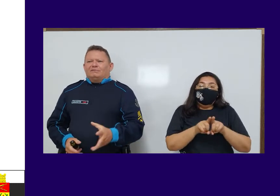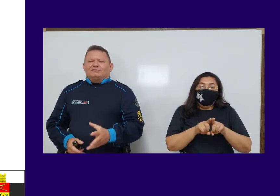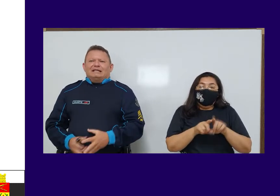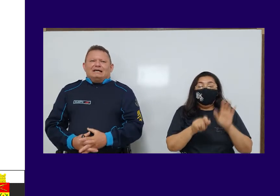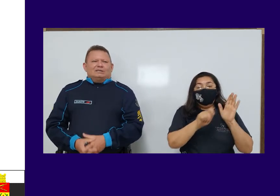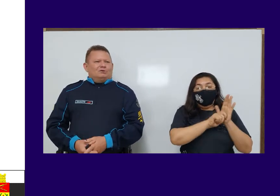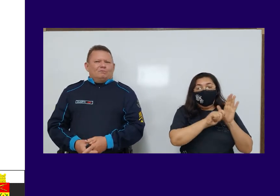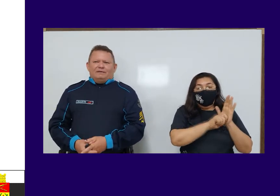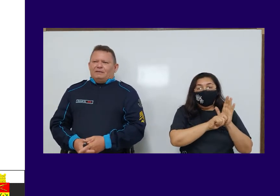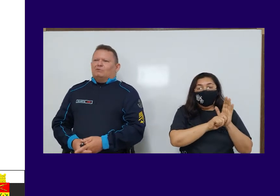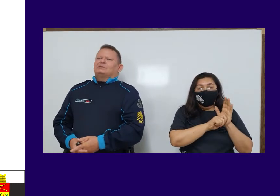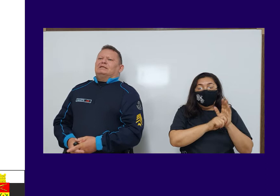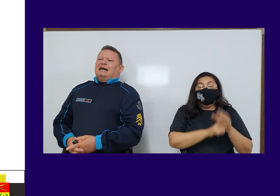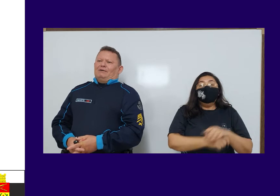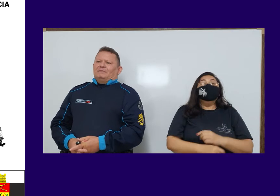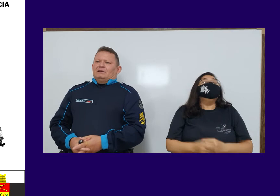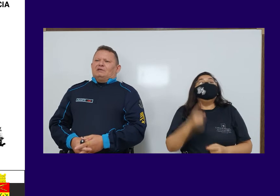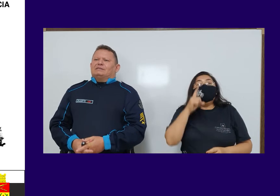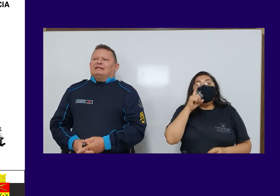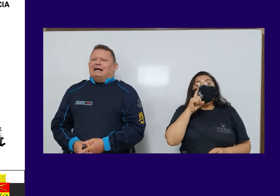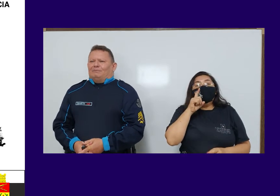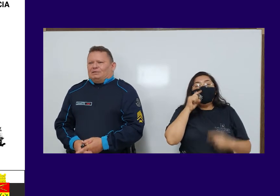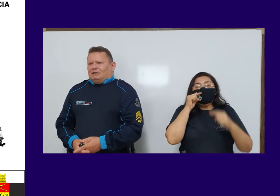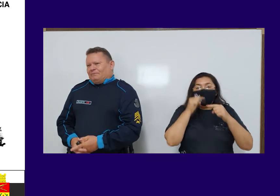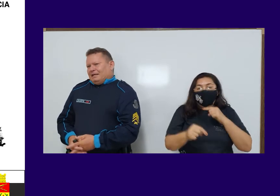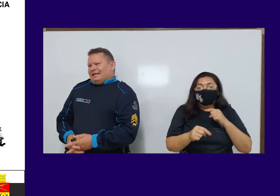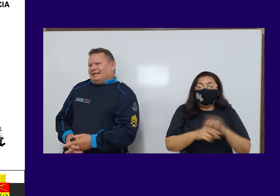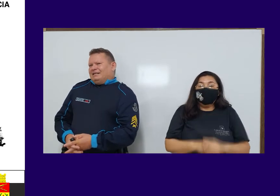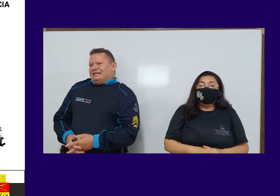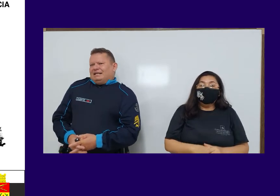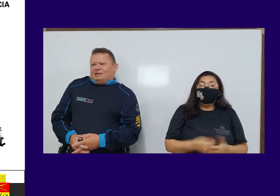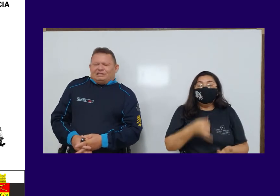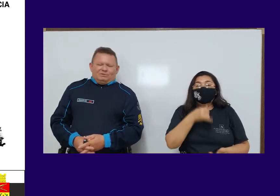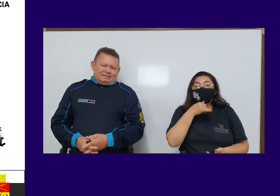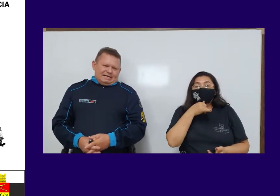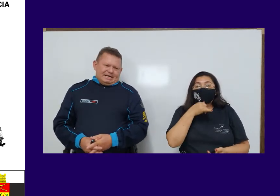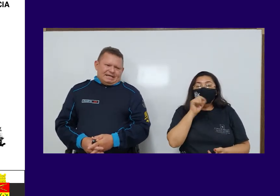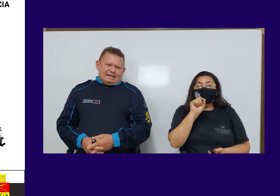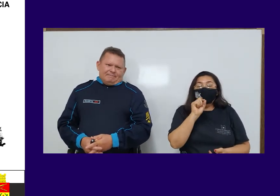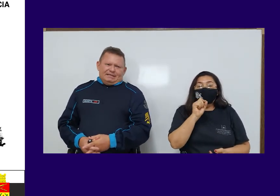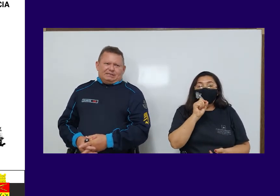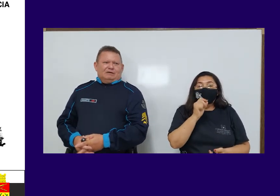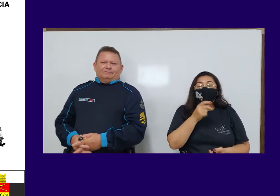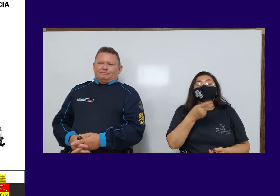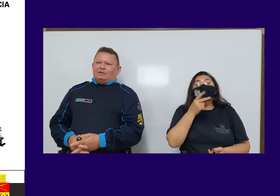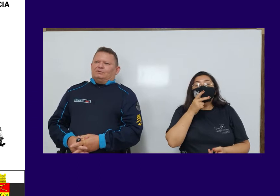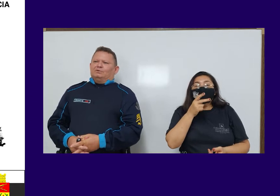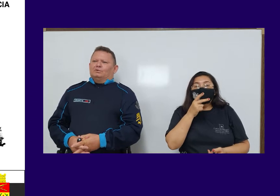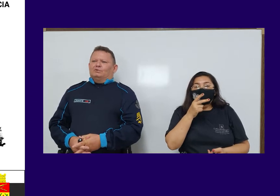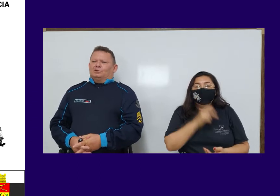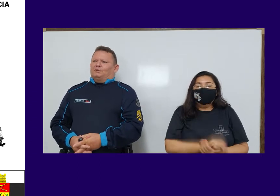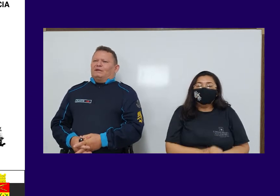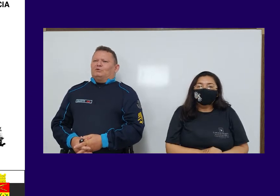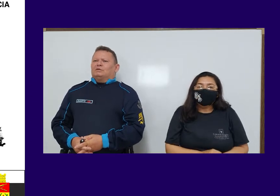Hoje vamos falar sobre o cigarro. E o cigarro, pessoal, nós temos menção